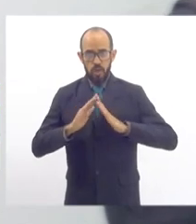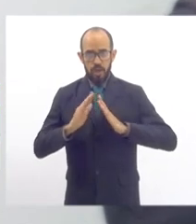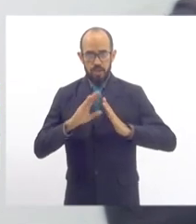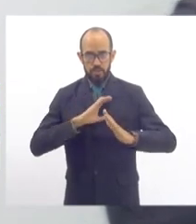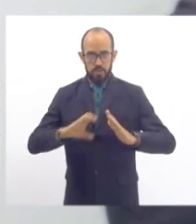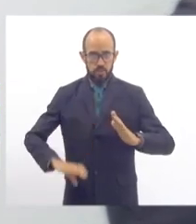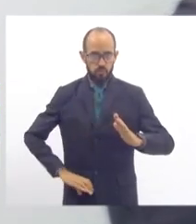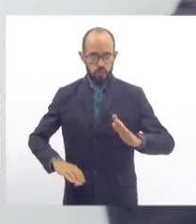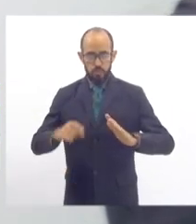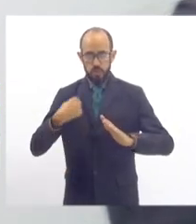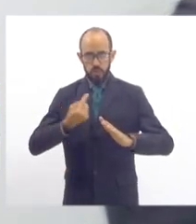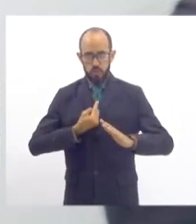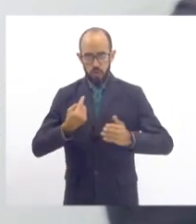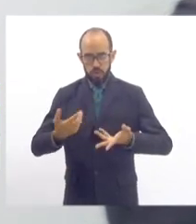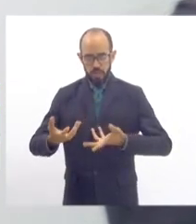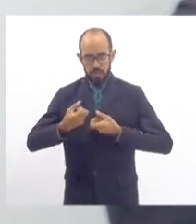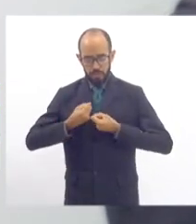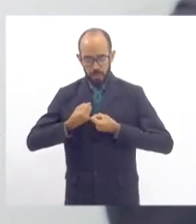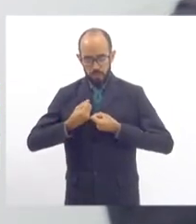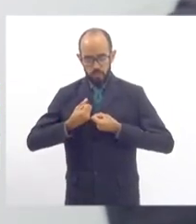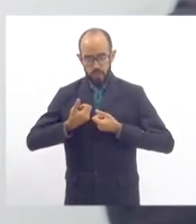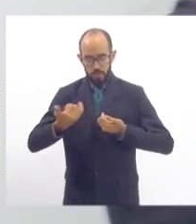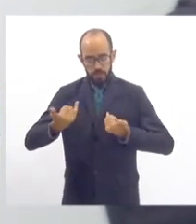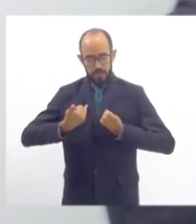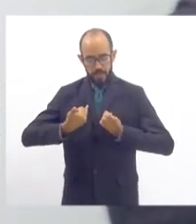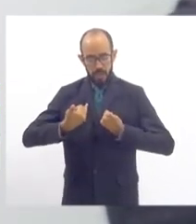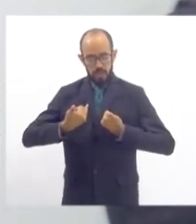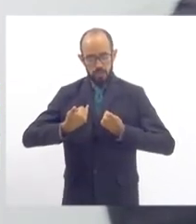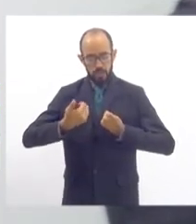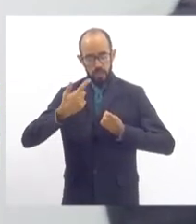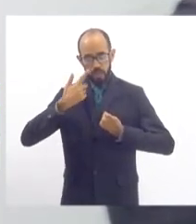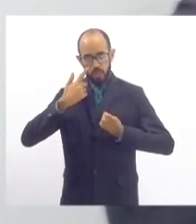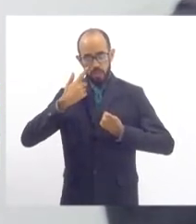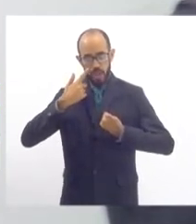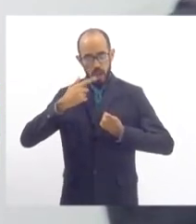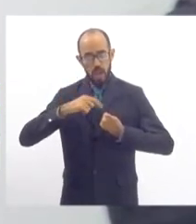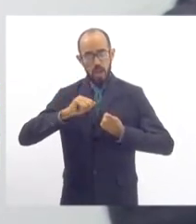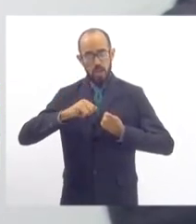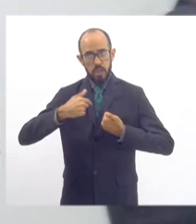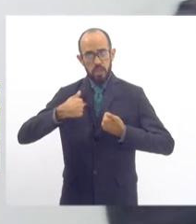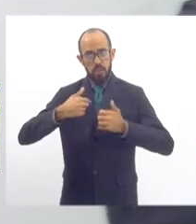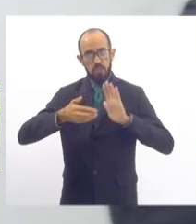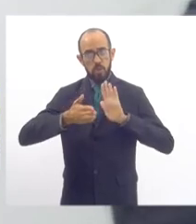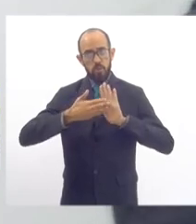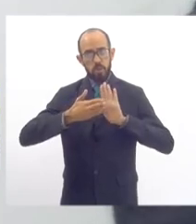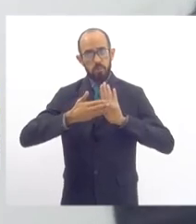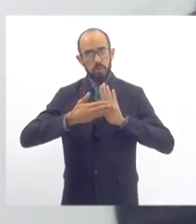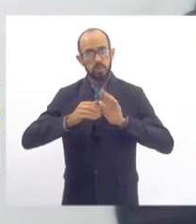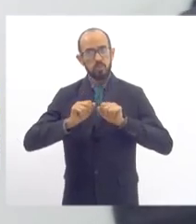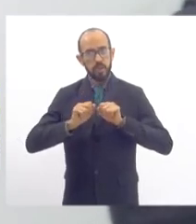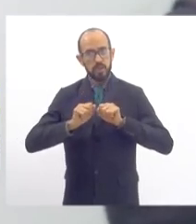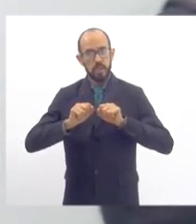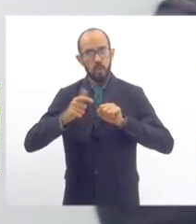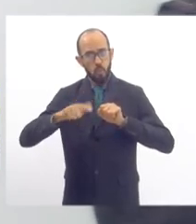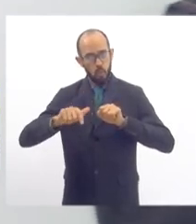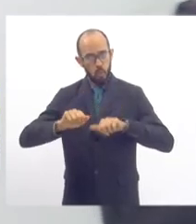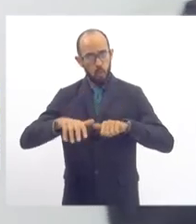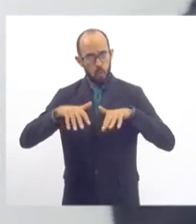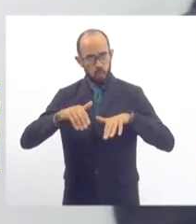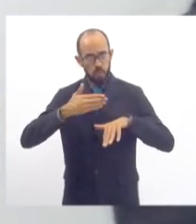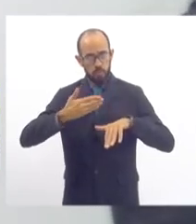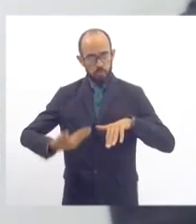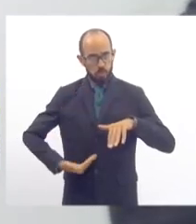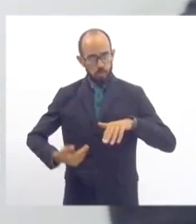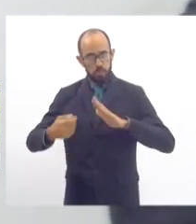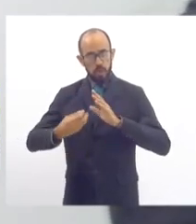possa receber a mensagem e trabalhar a mensagem. Me comprometo a fazer a audiência pública necessária, ouvir e construir o